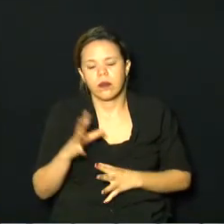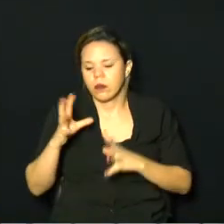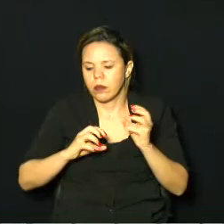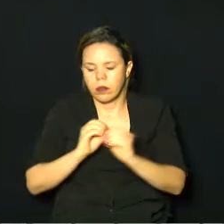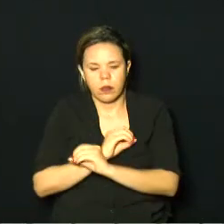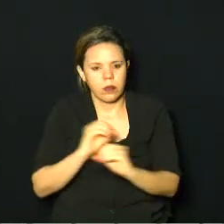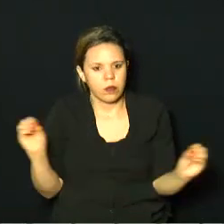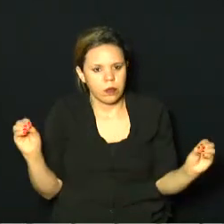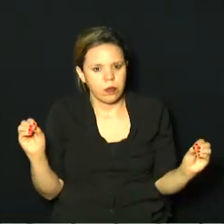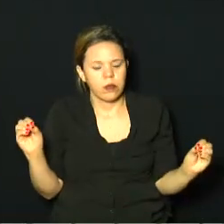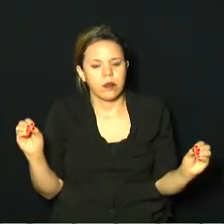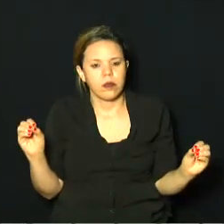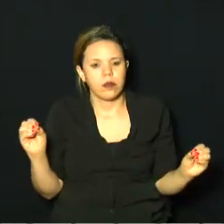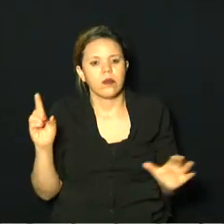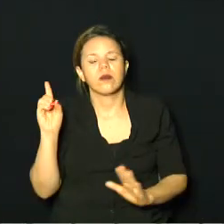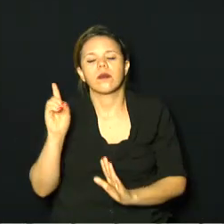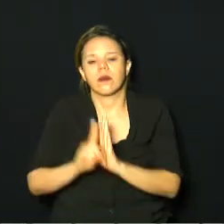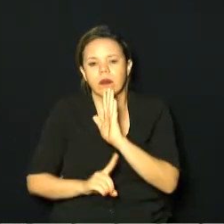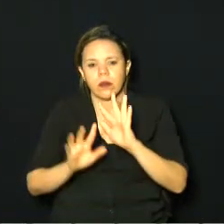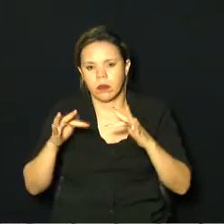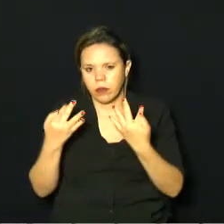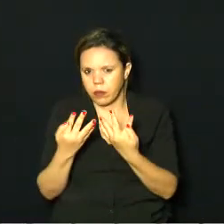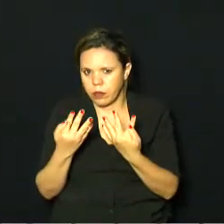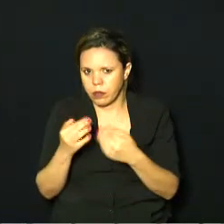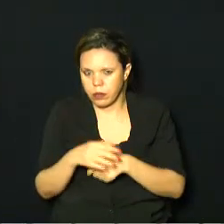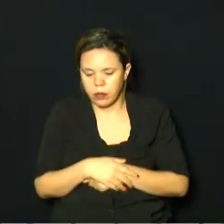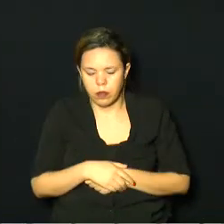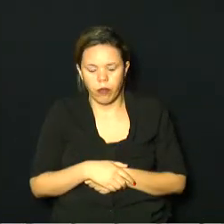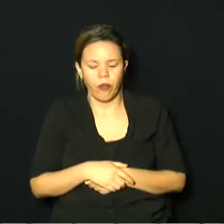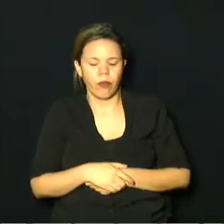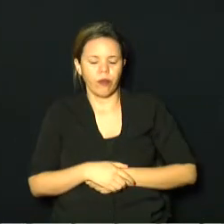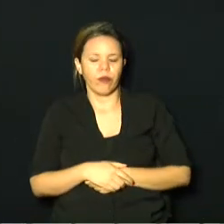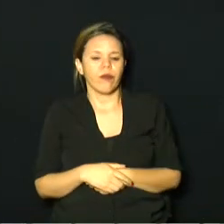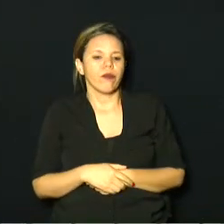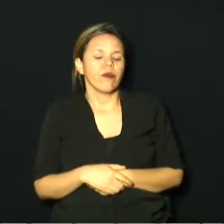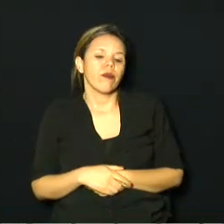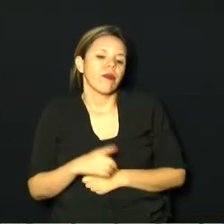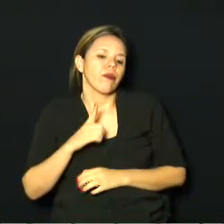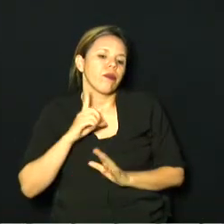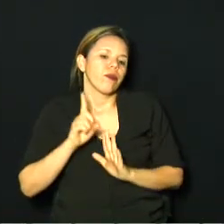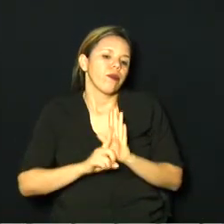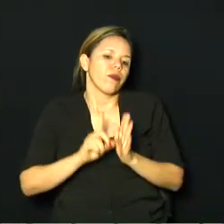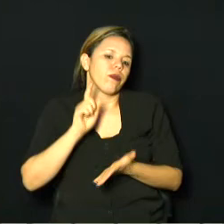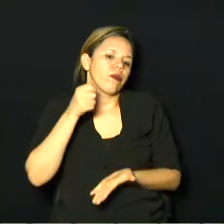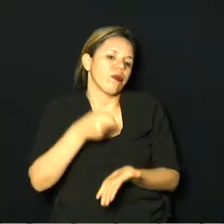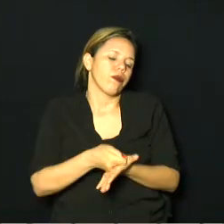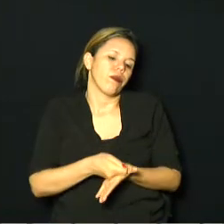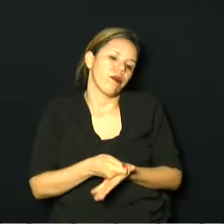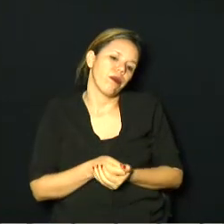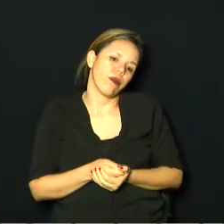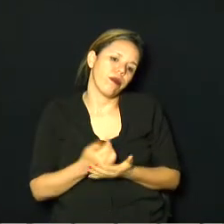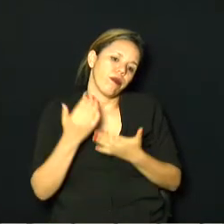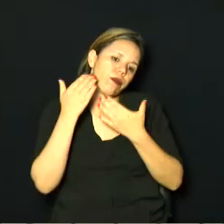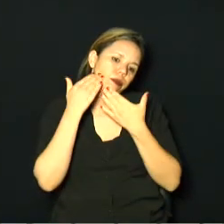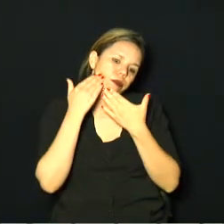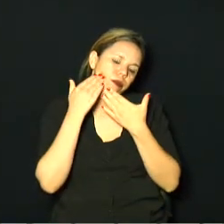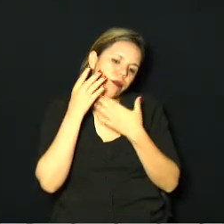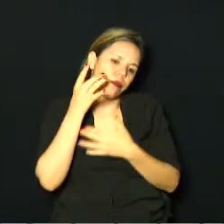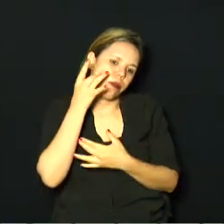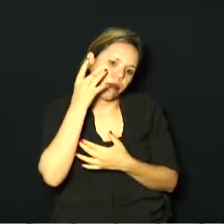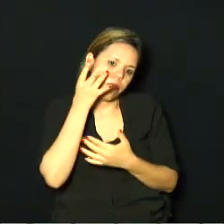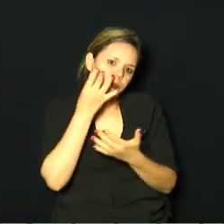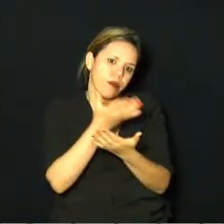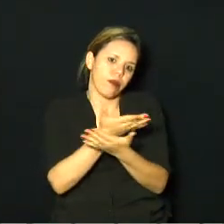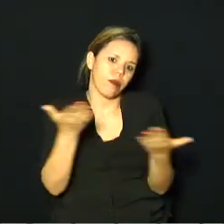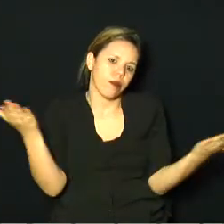conflitos, mas com os direitos das famílias, que elas possam ter os seus direitos garantidos. Então, obrigado pela presença de